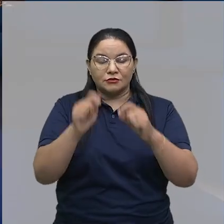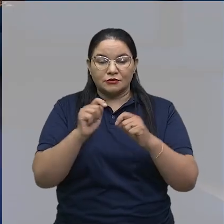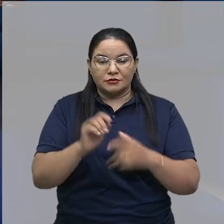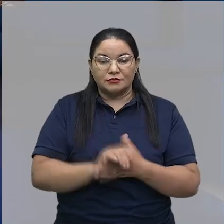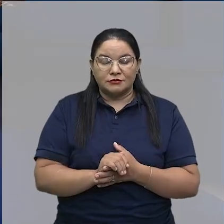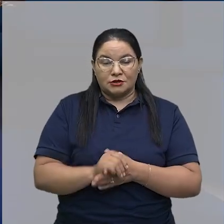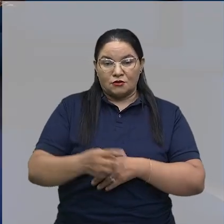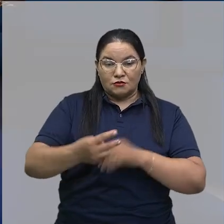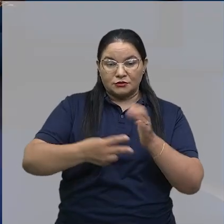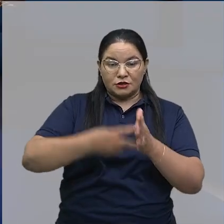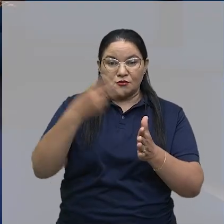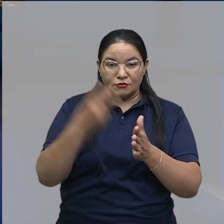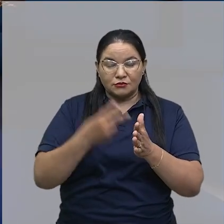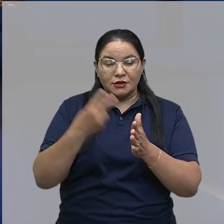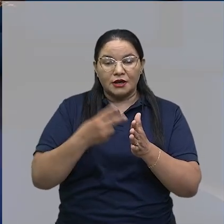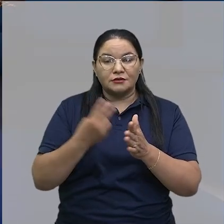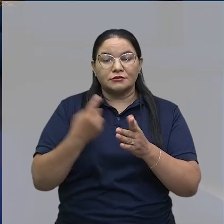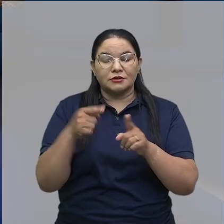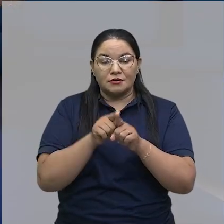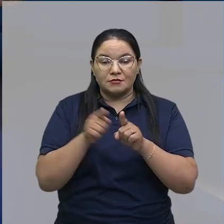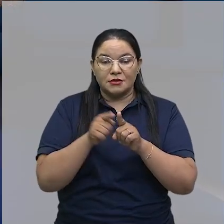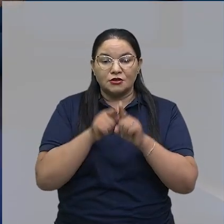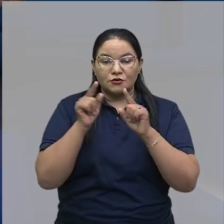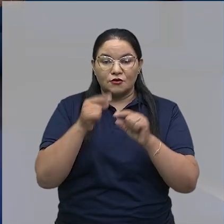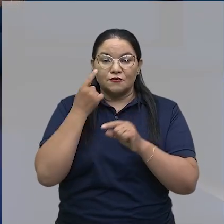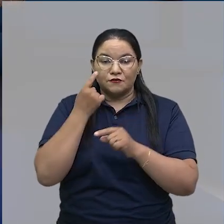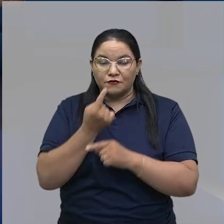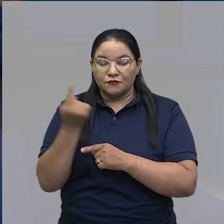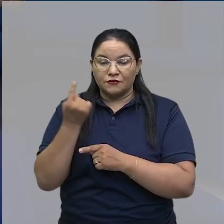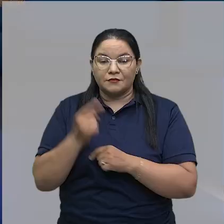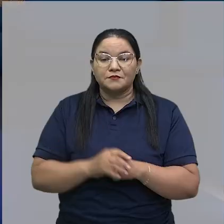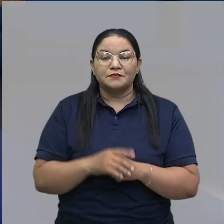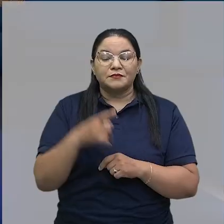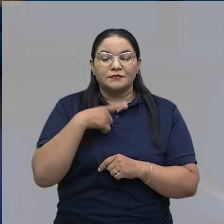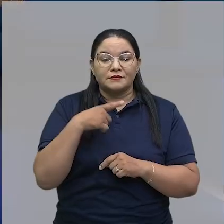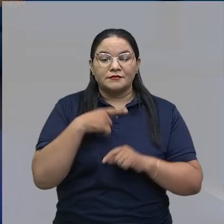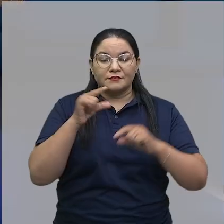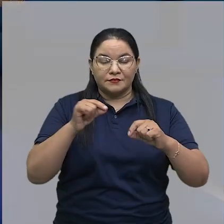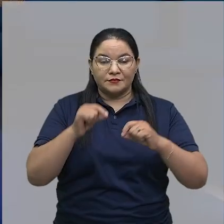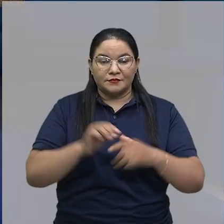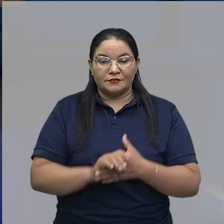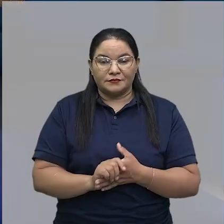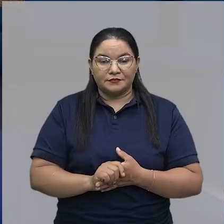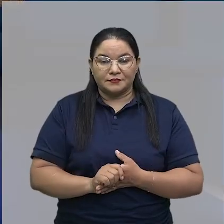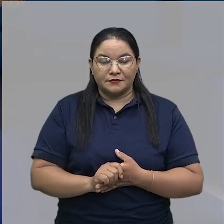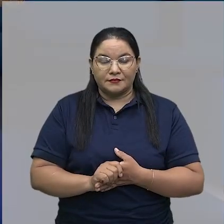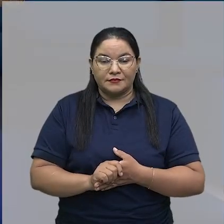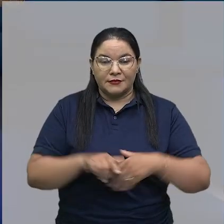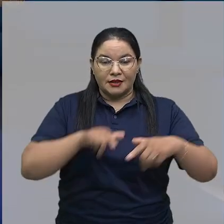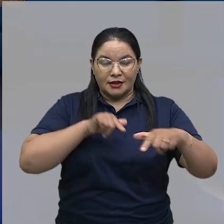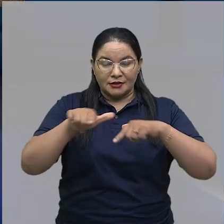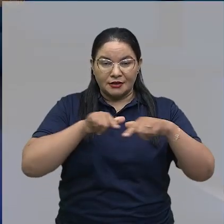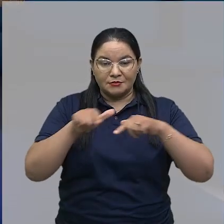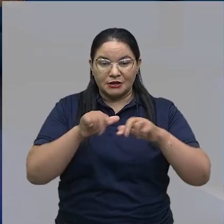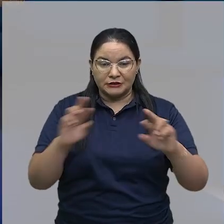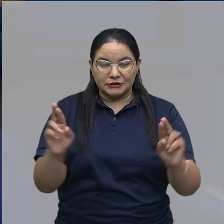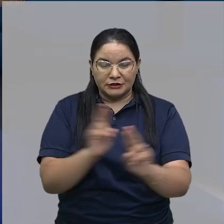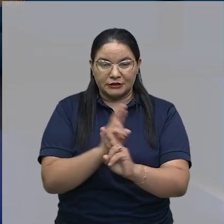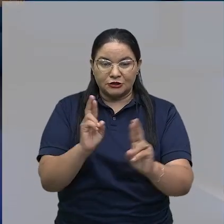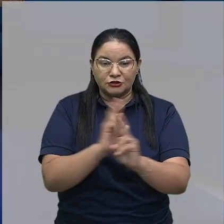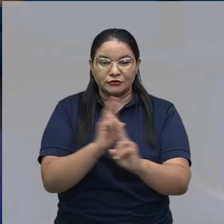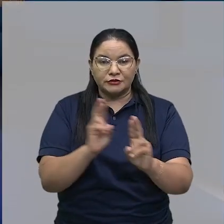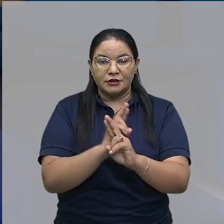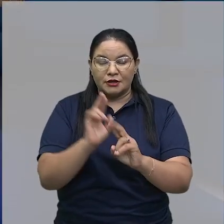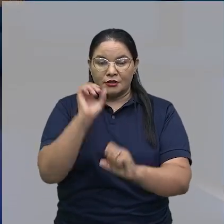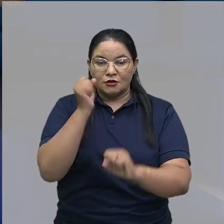setor secundário, que vocês vão observar aqui. E o setor secundário, ele envolve ali as atividades relacionadas